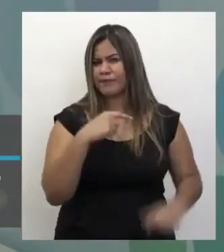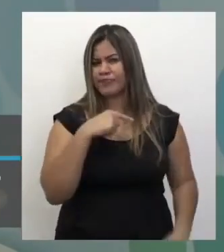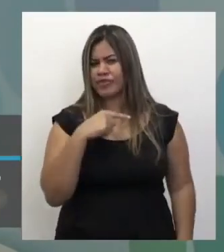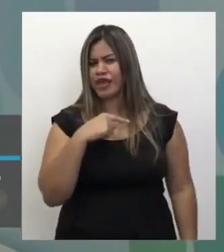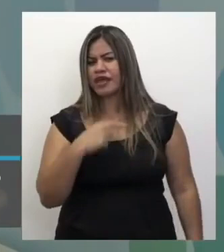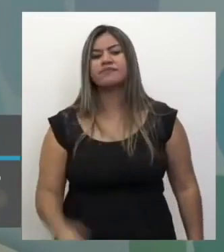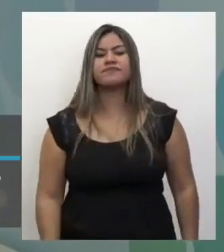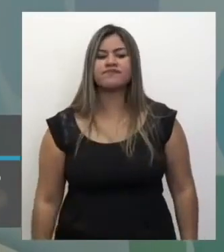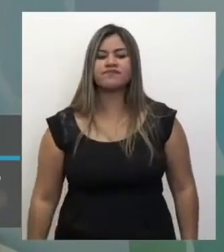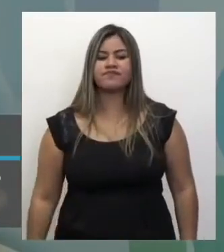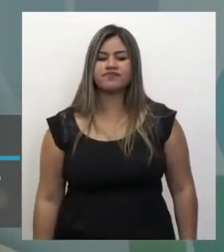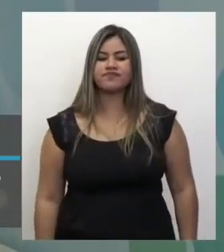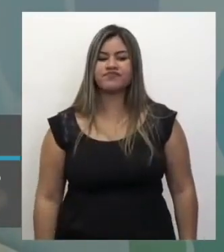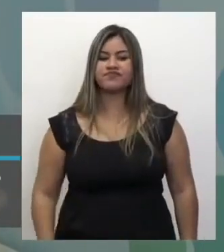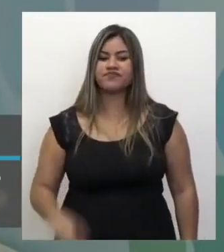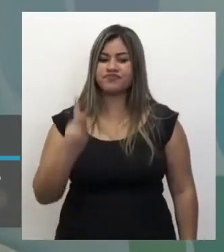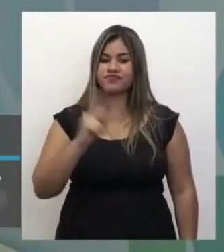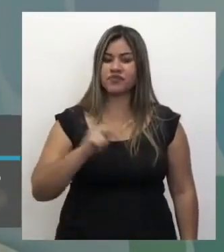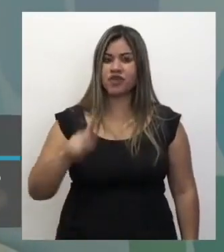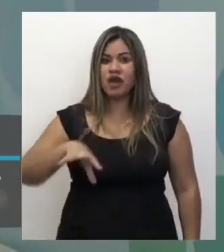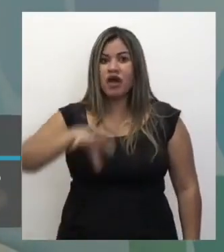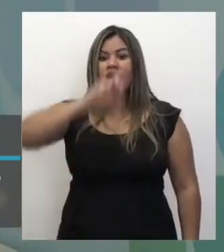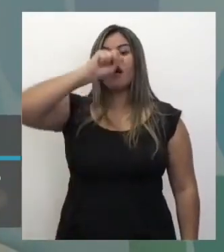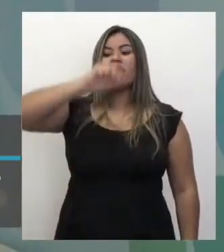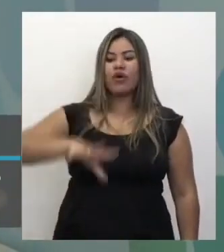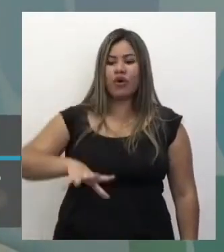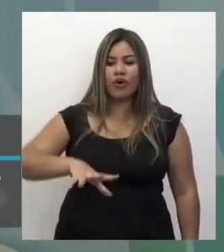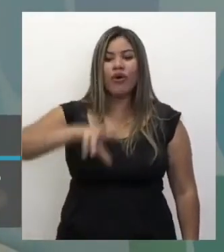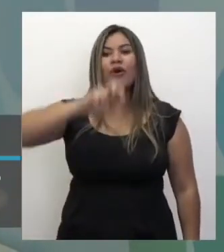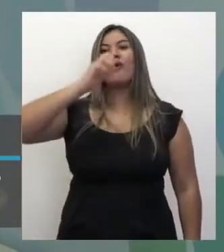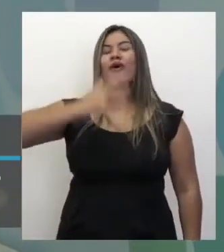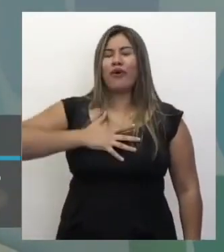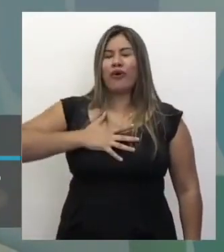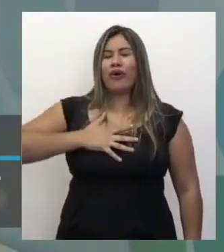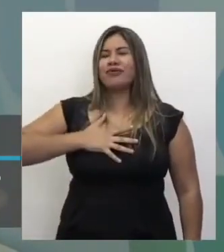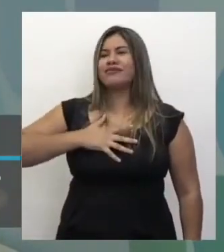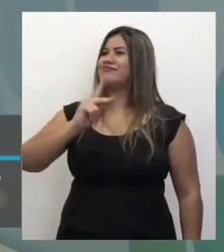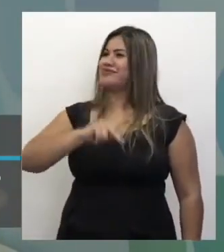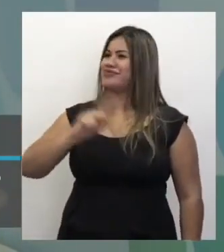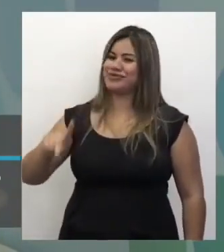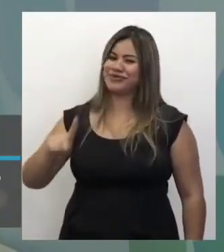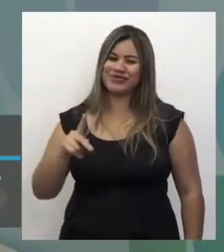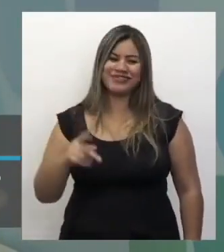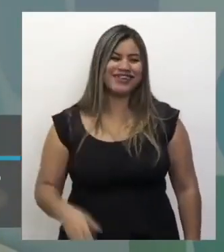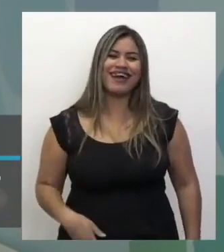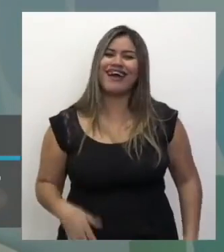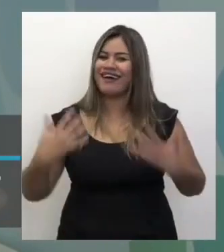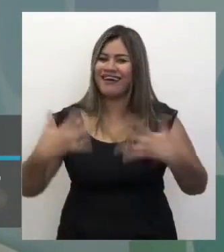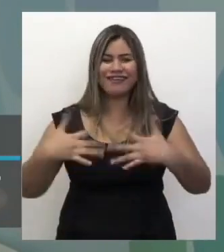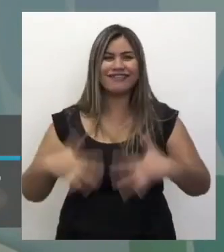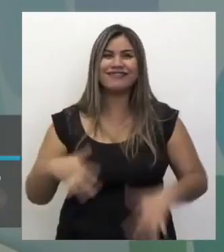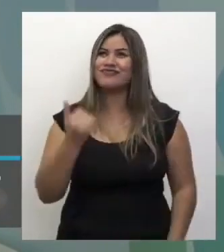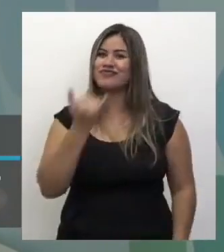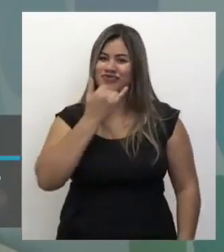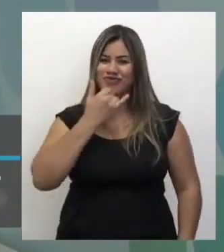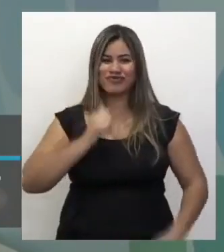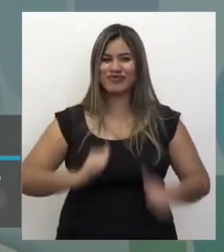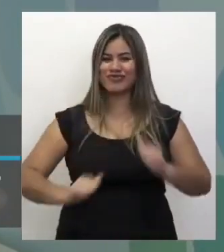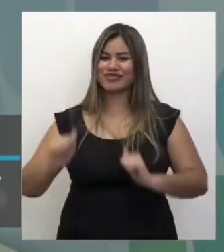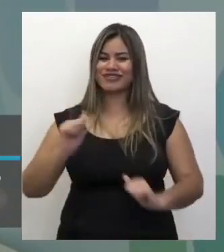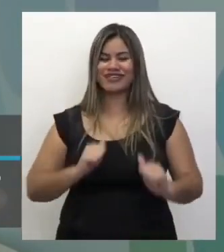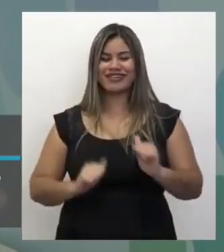quero. A professora falando assim, respira, professora. Eu sou assim.